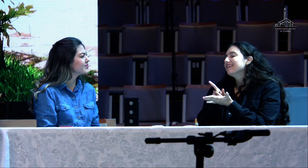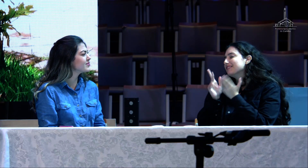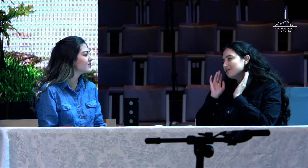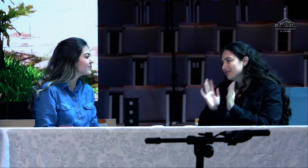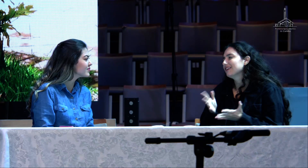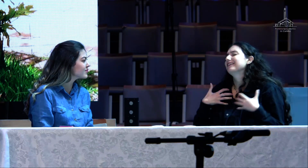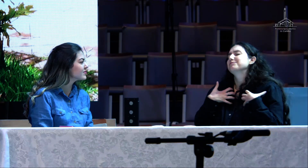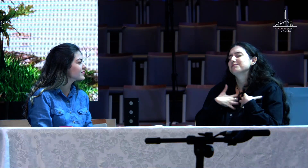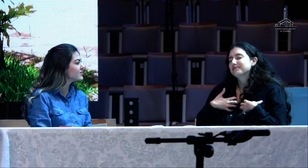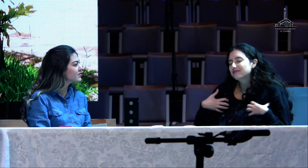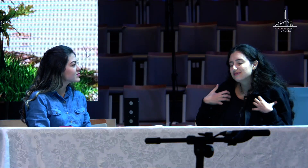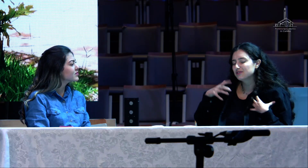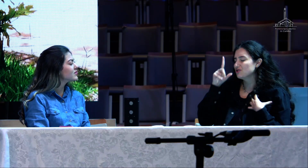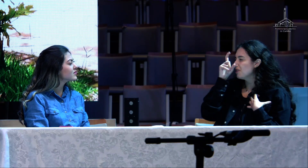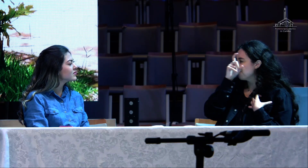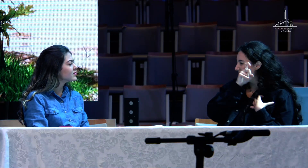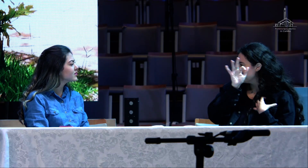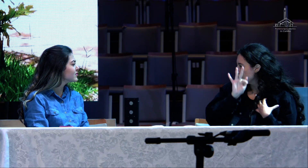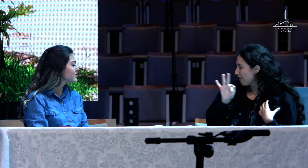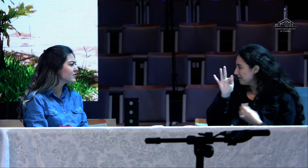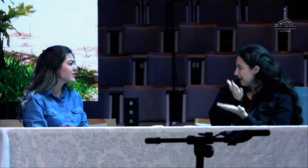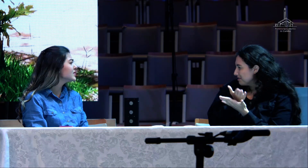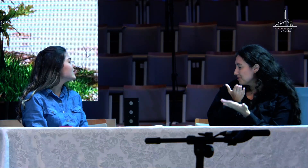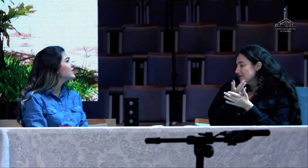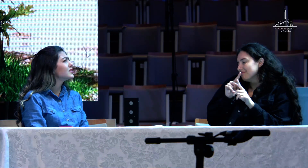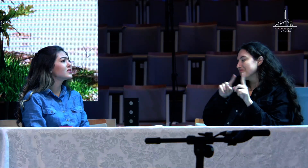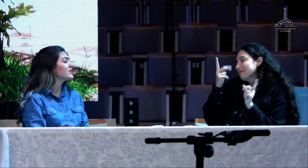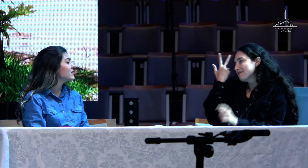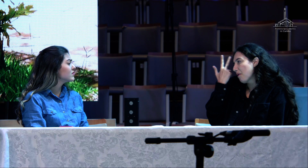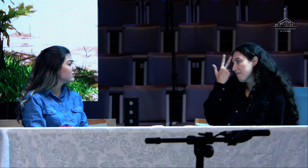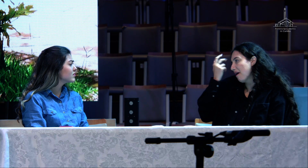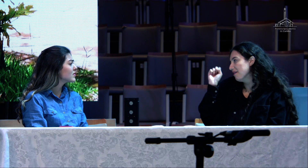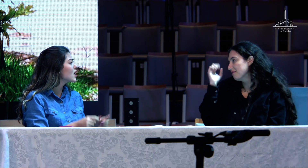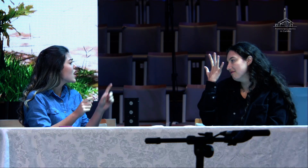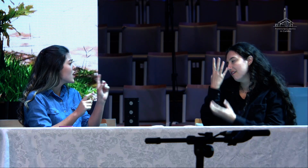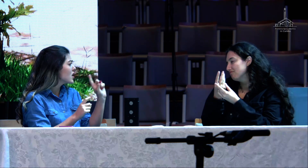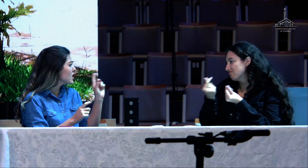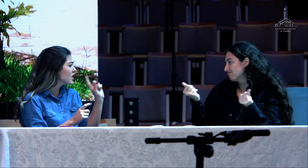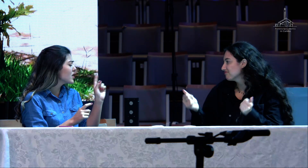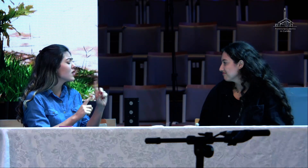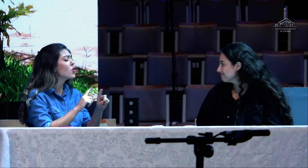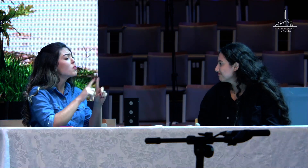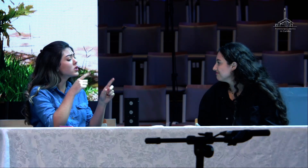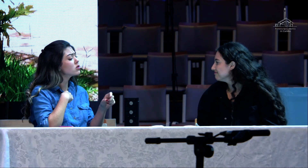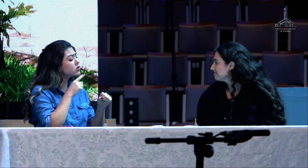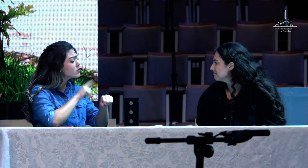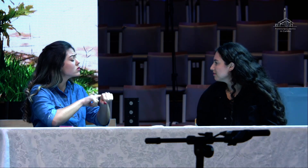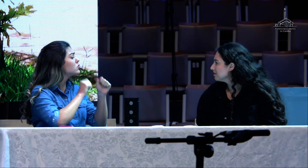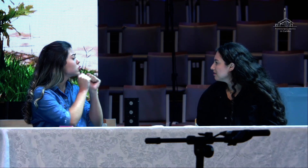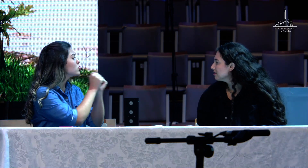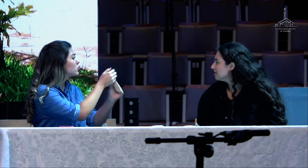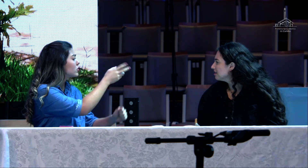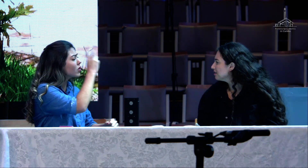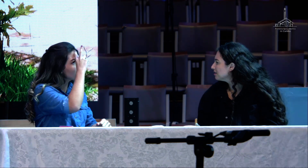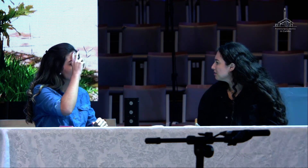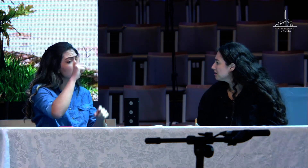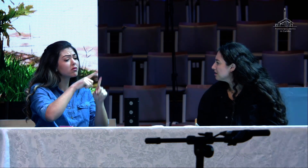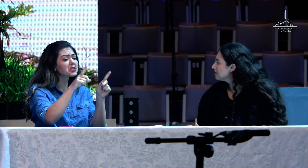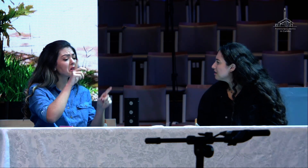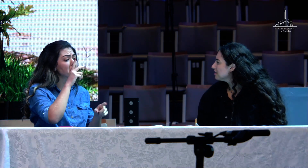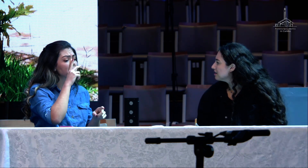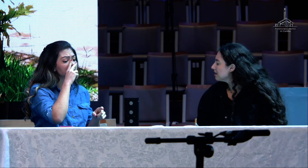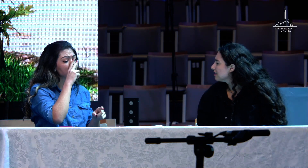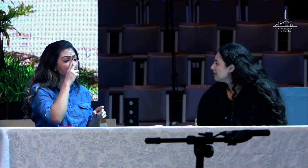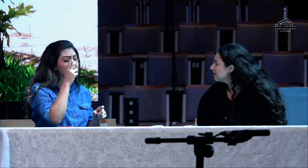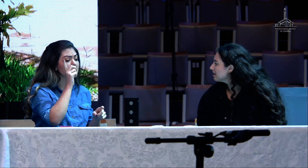Ah, isso não é verdade. Você já me viu angustiada. Tem coisas bem complicadas na faculdade, quando a gente estuda, não. Eu